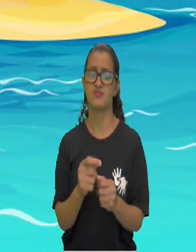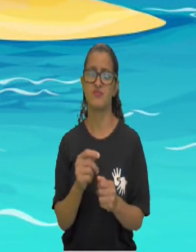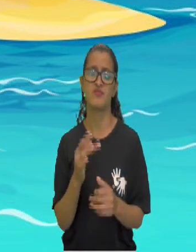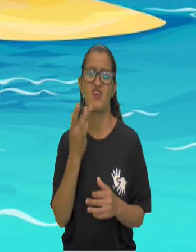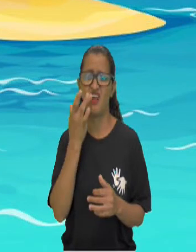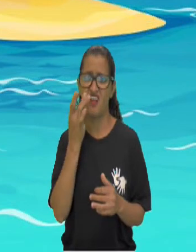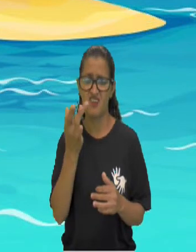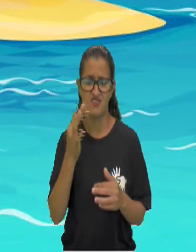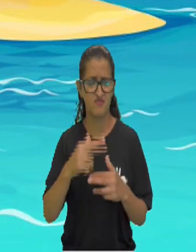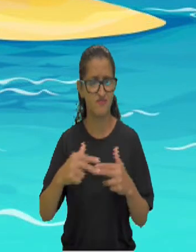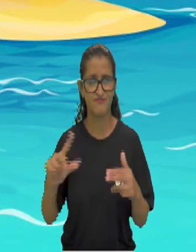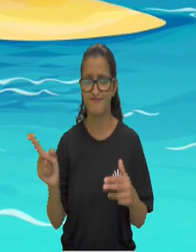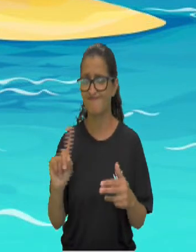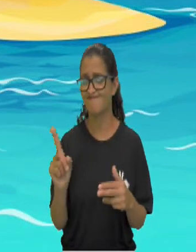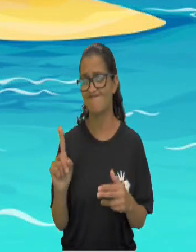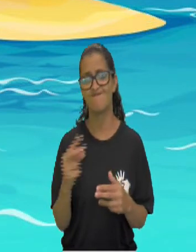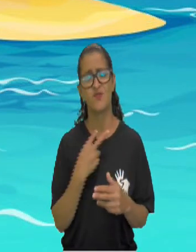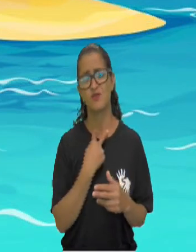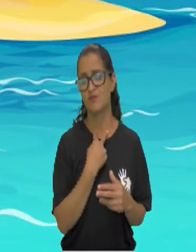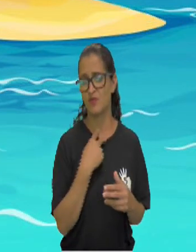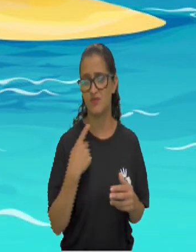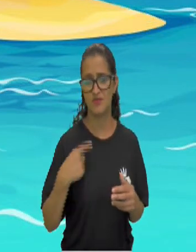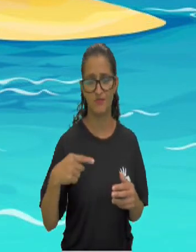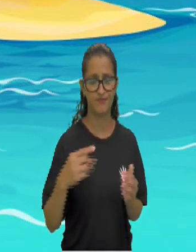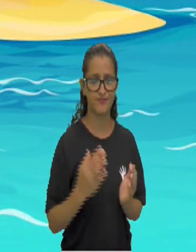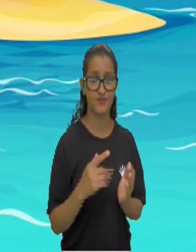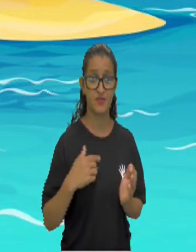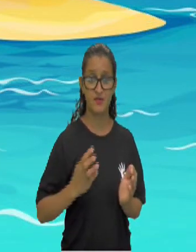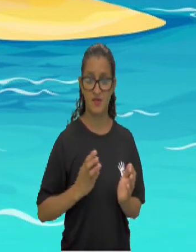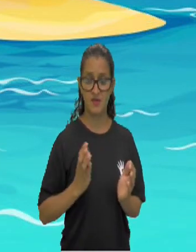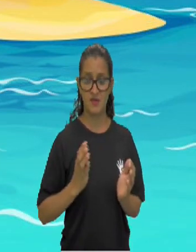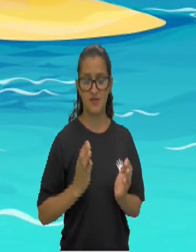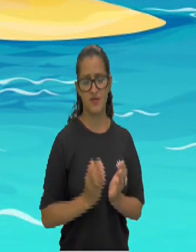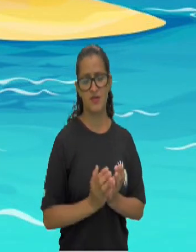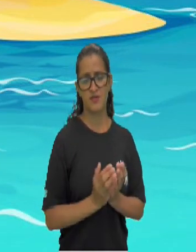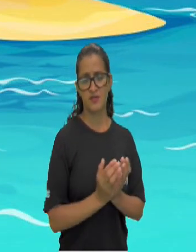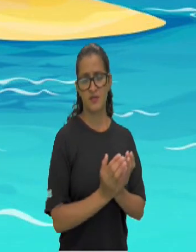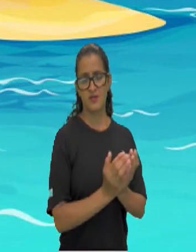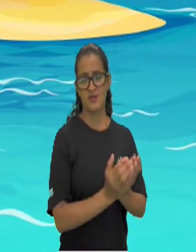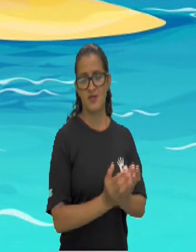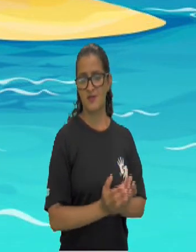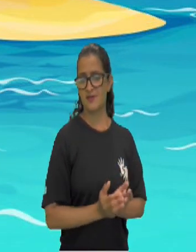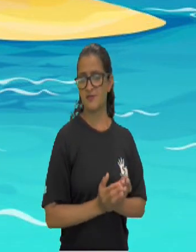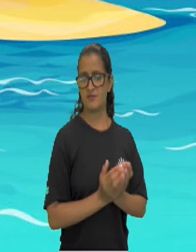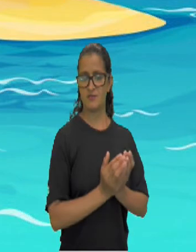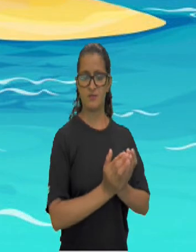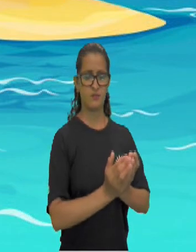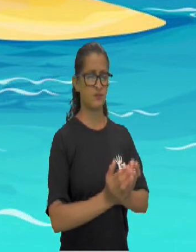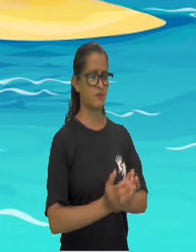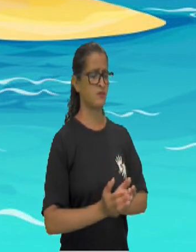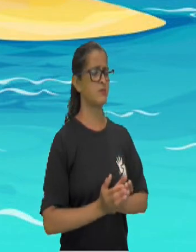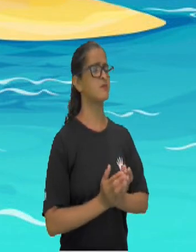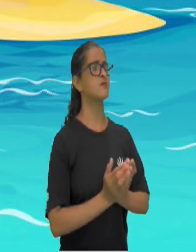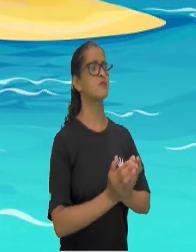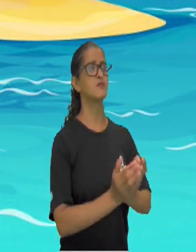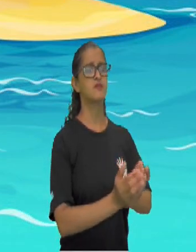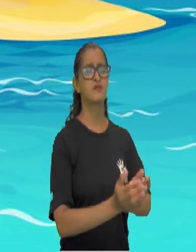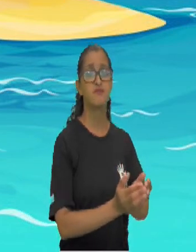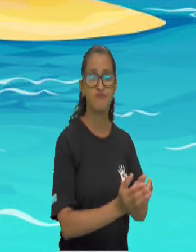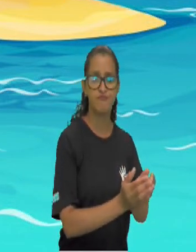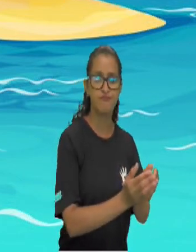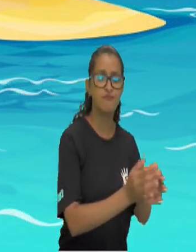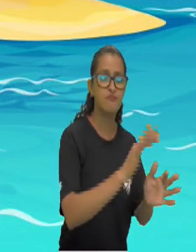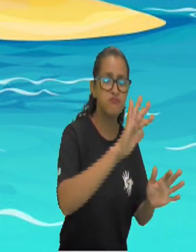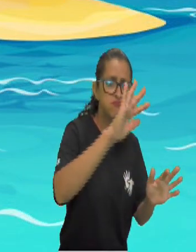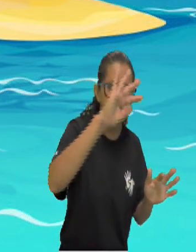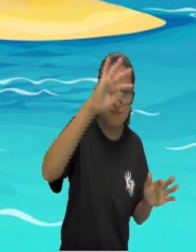diamantes. Sinto muito. Então a riqueza saiu navegando, navegando, até